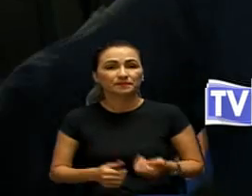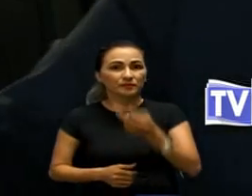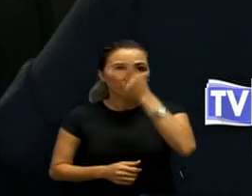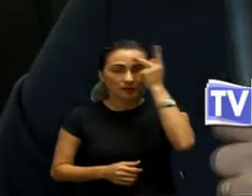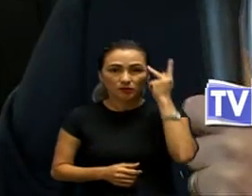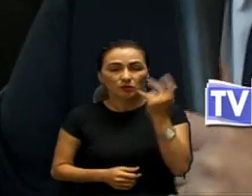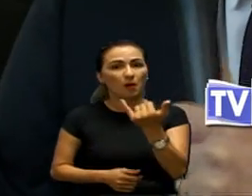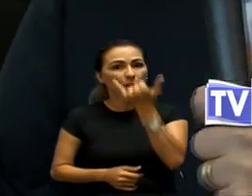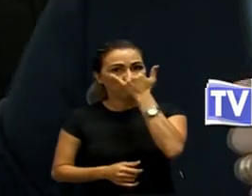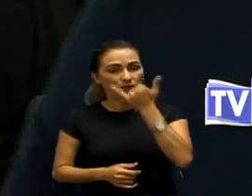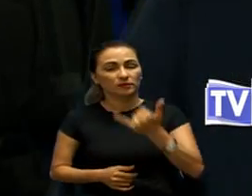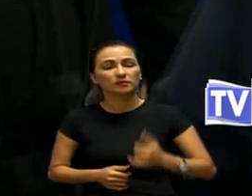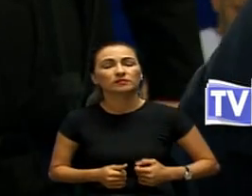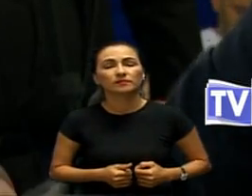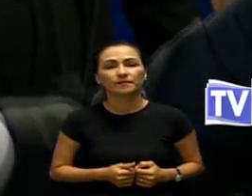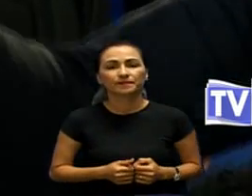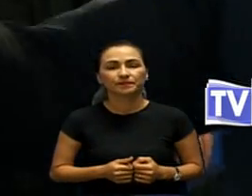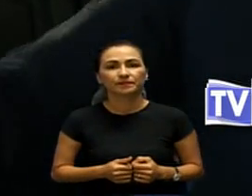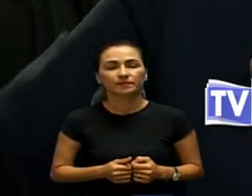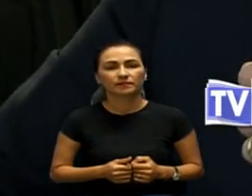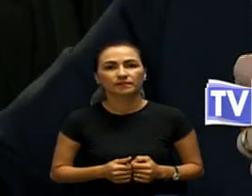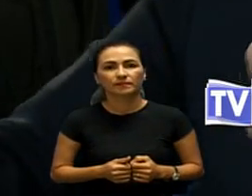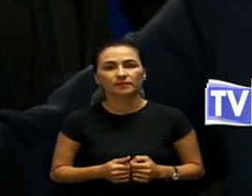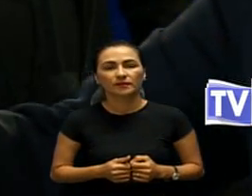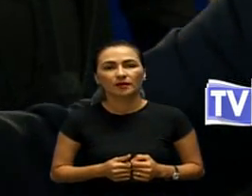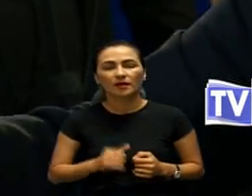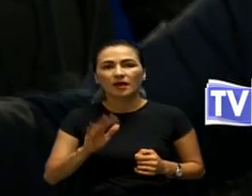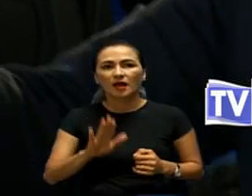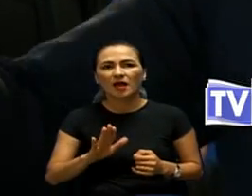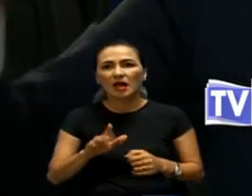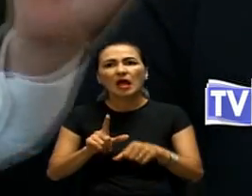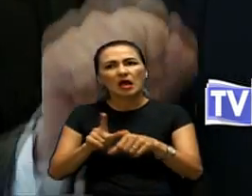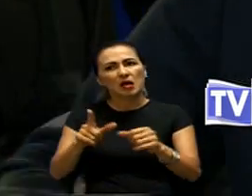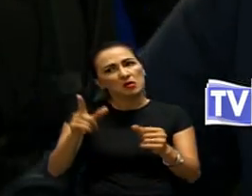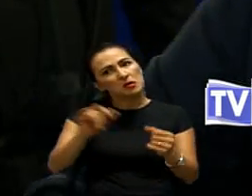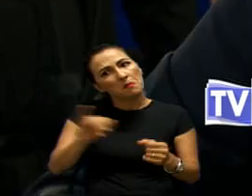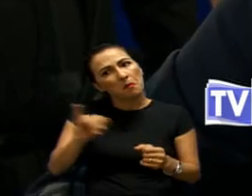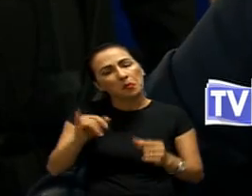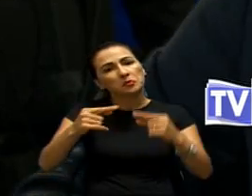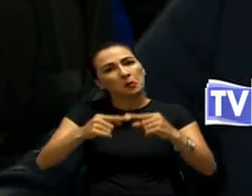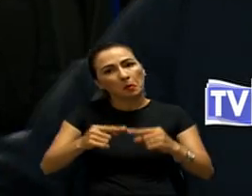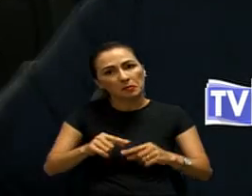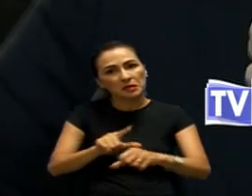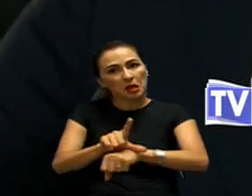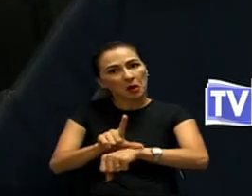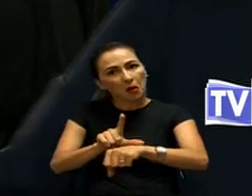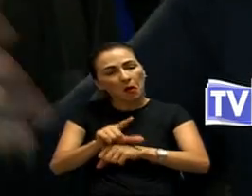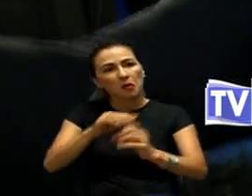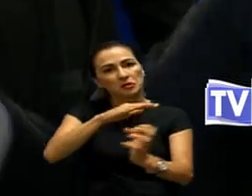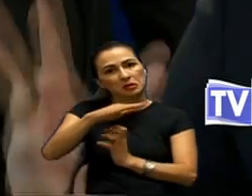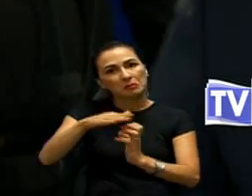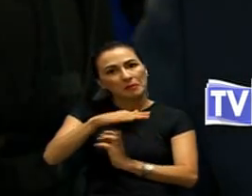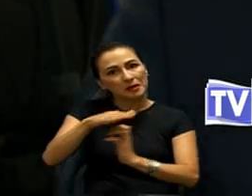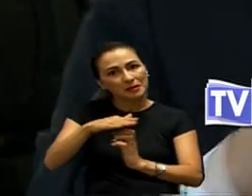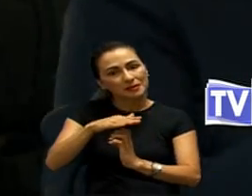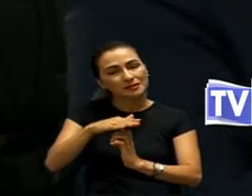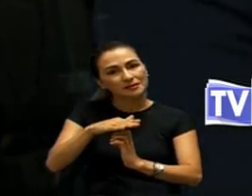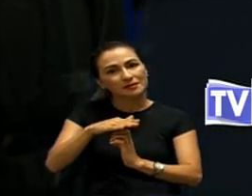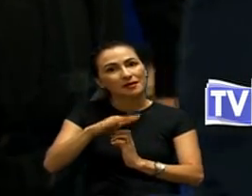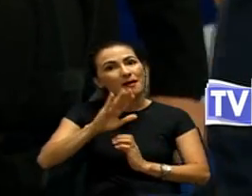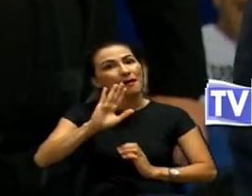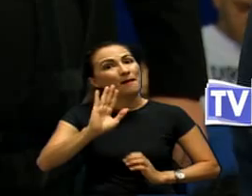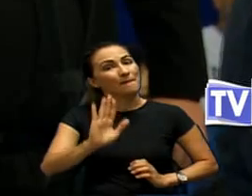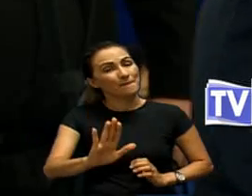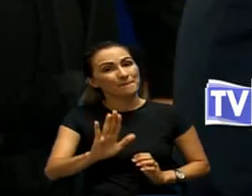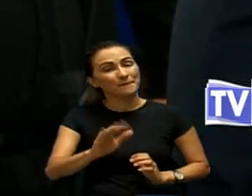Tem a ver sim, sabe por quê, doutor Hélio? Porque se o senhor comprava lá um estojo para o seu filho e pagava 10, vai pagar 15, porque